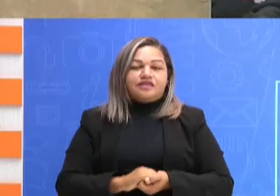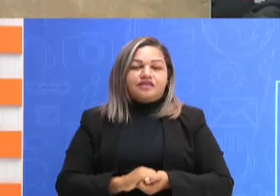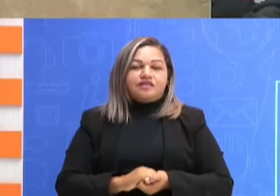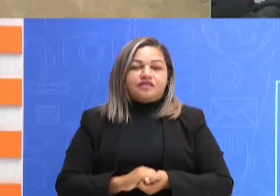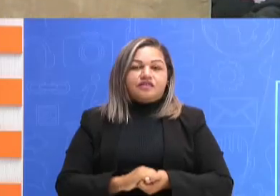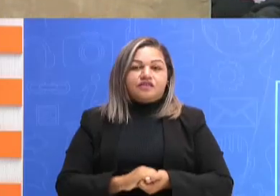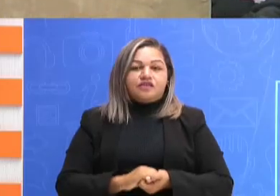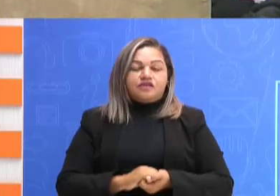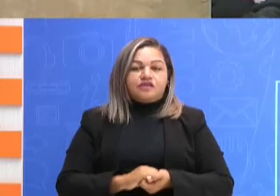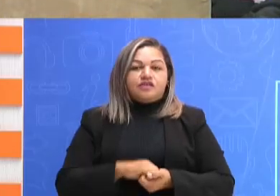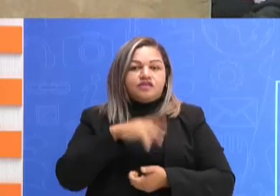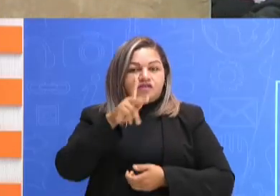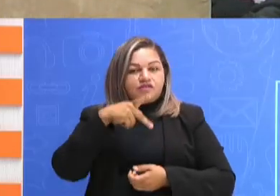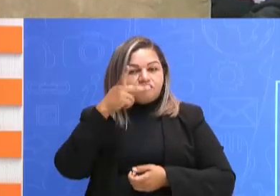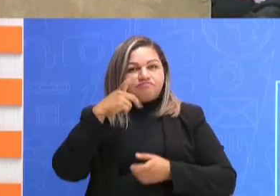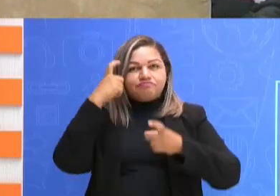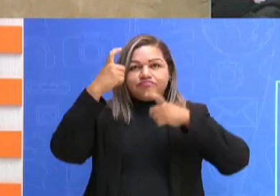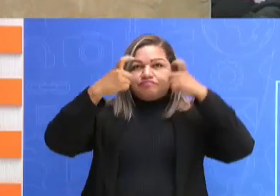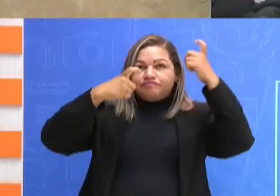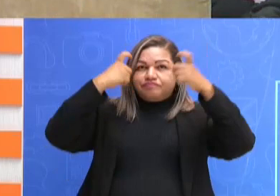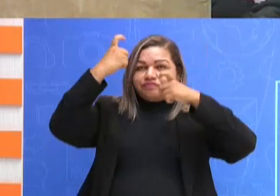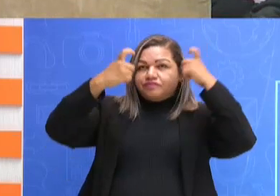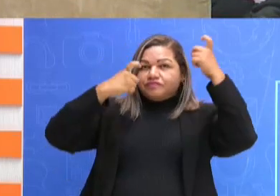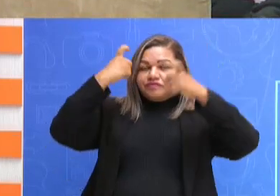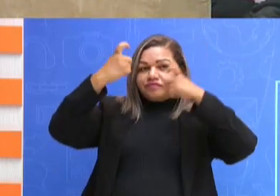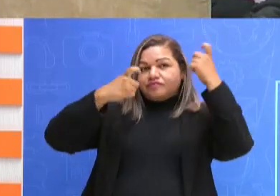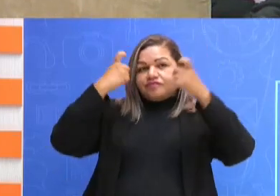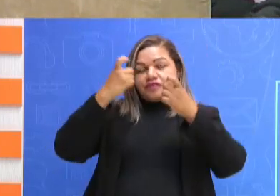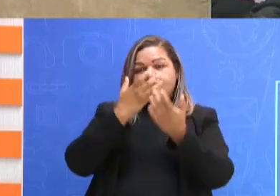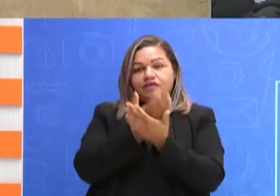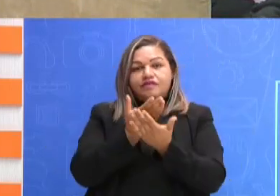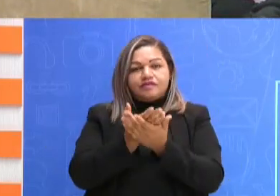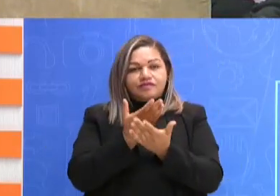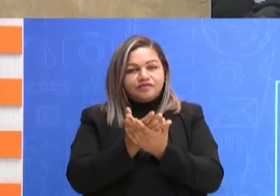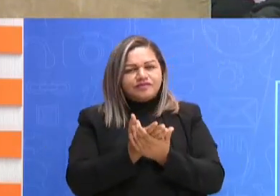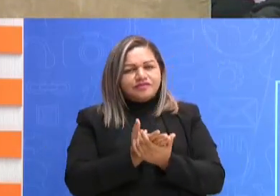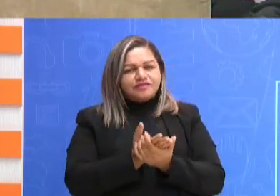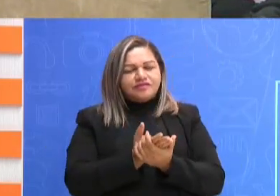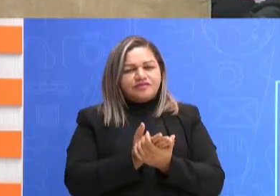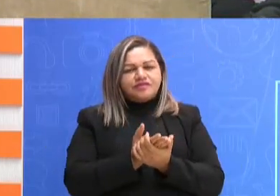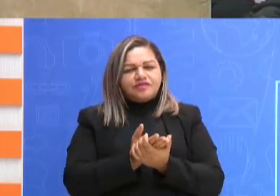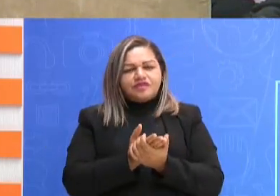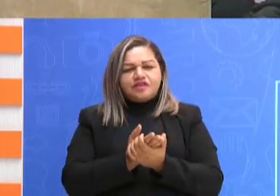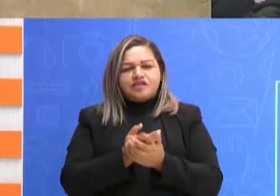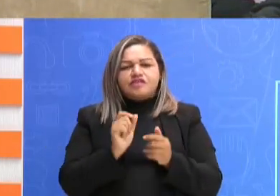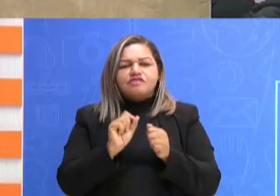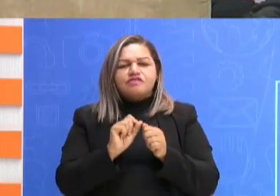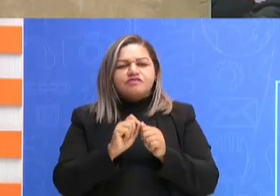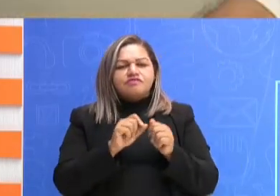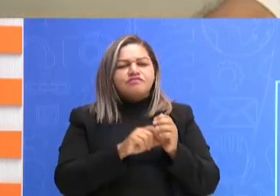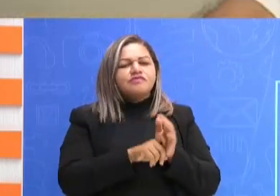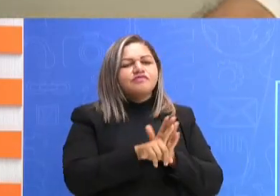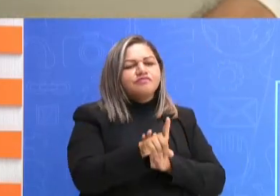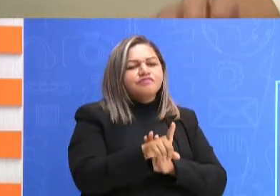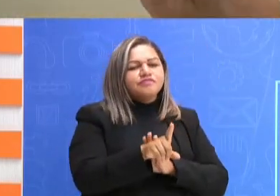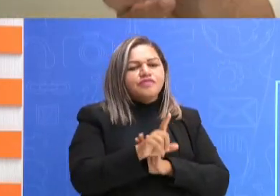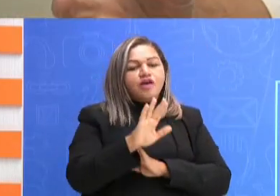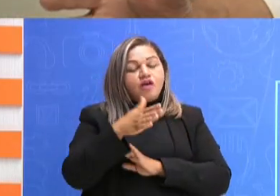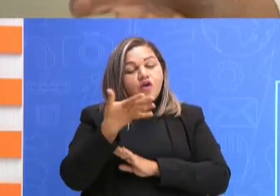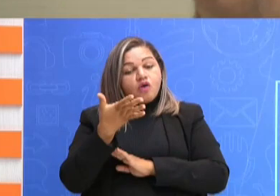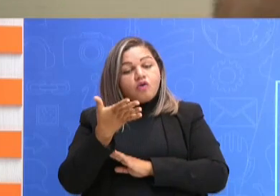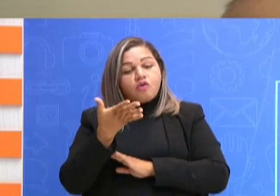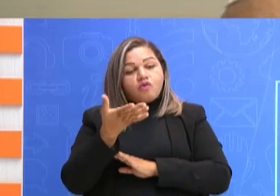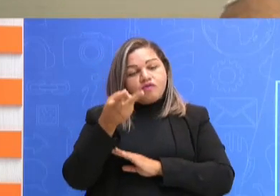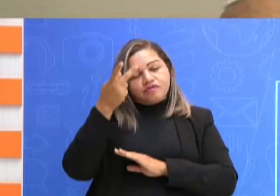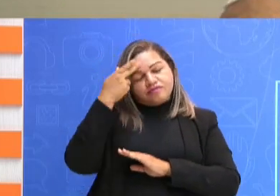Maico, fala da preocupação das aulas. Ele faz uma pergunta, quando as aulas voltarão normais? Eu